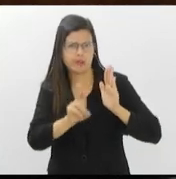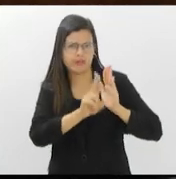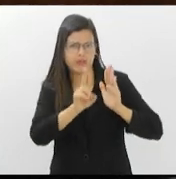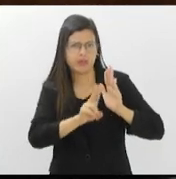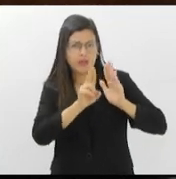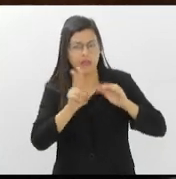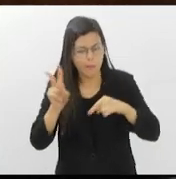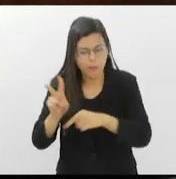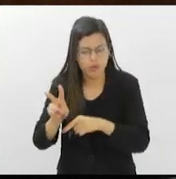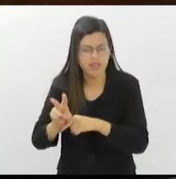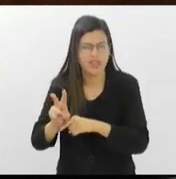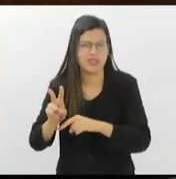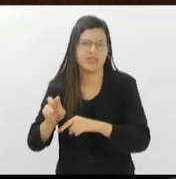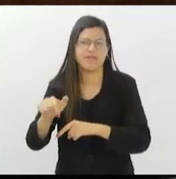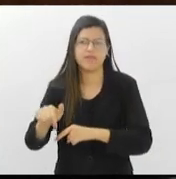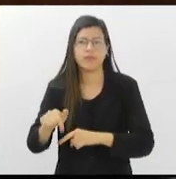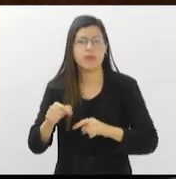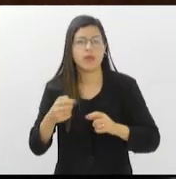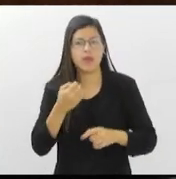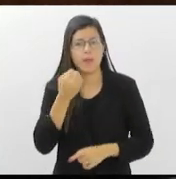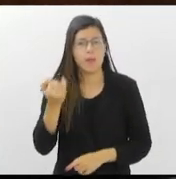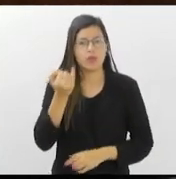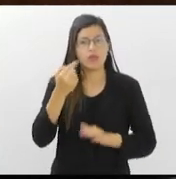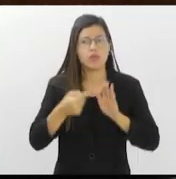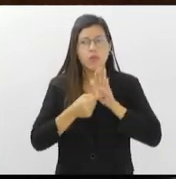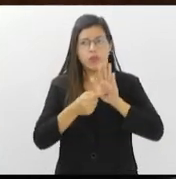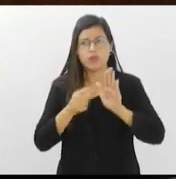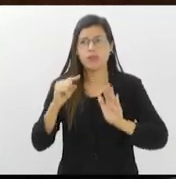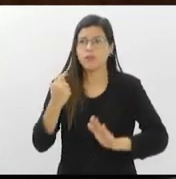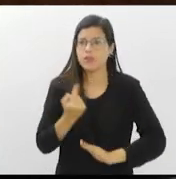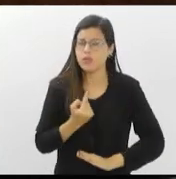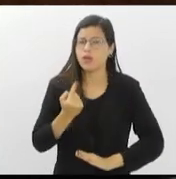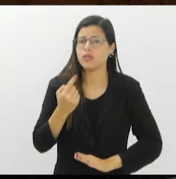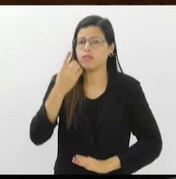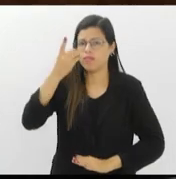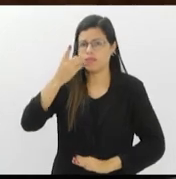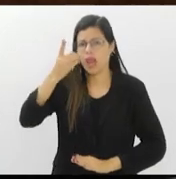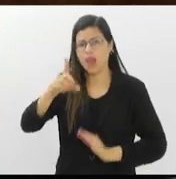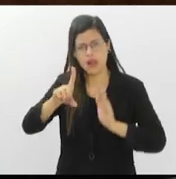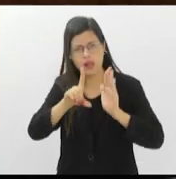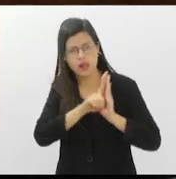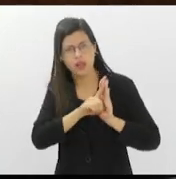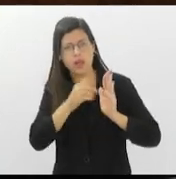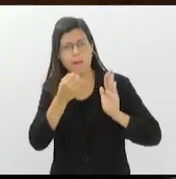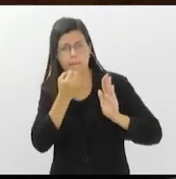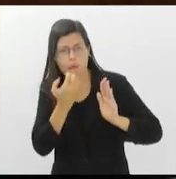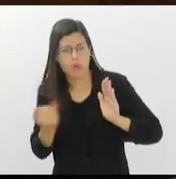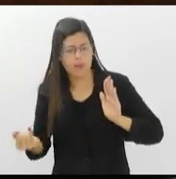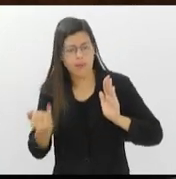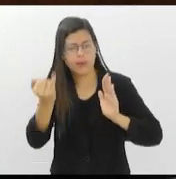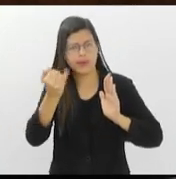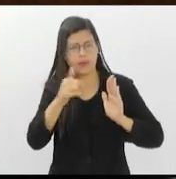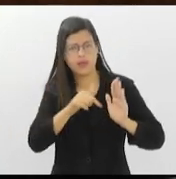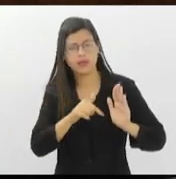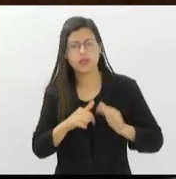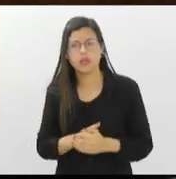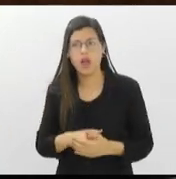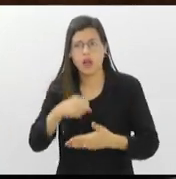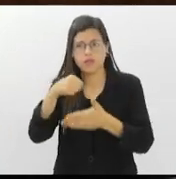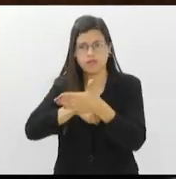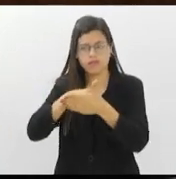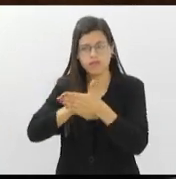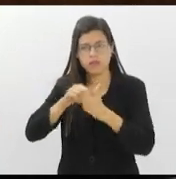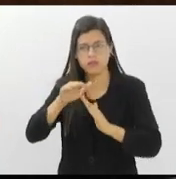Isso é bom para mostrar para todos nós, deputadas e deputados, que as nossas leis servem para coisas concretas. Portanto, a luta dos